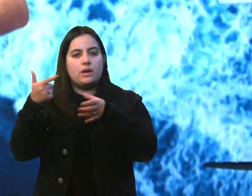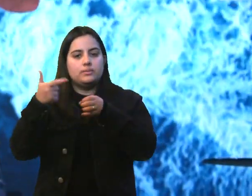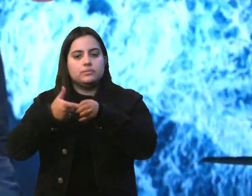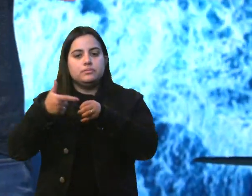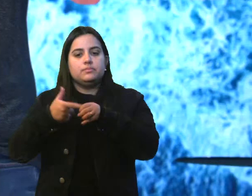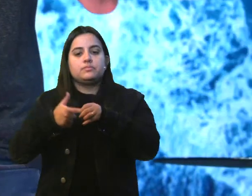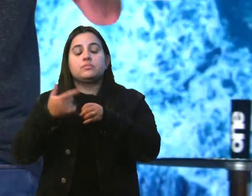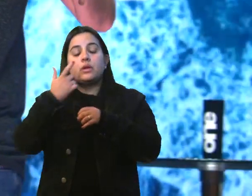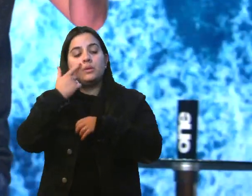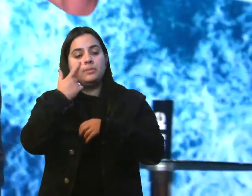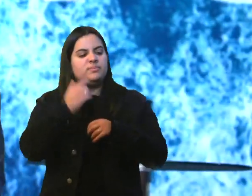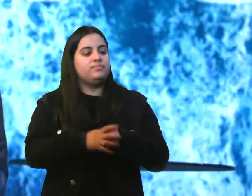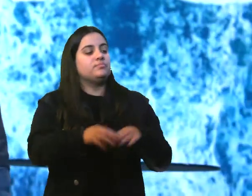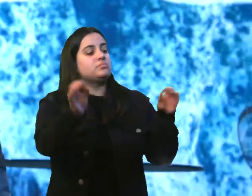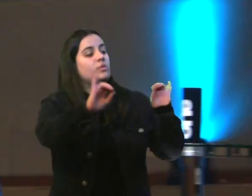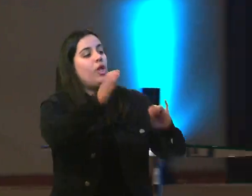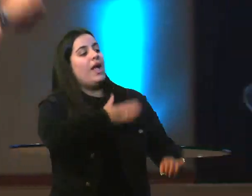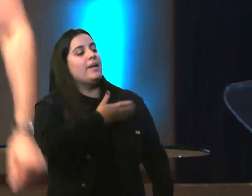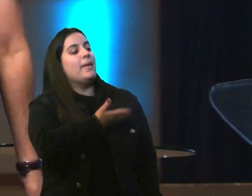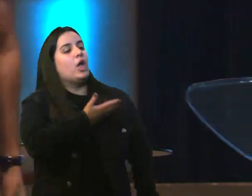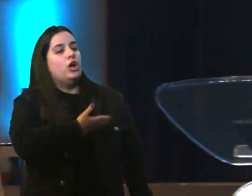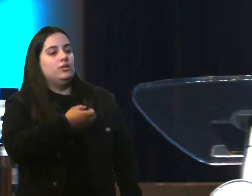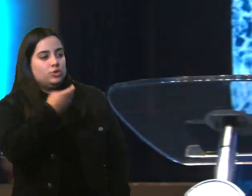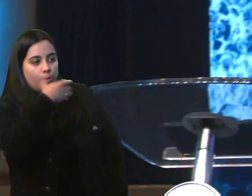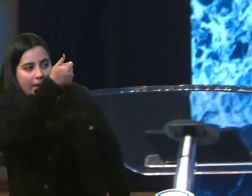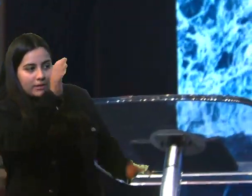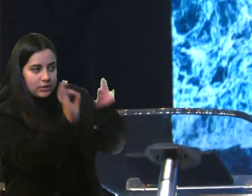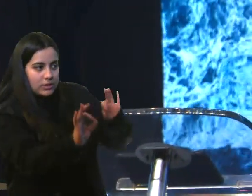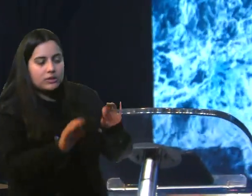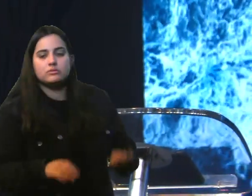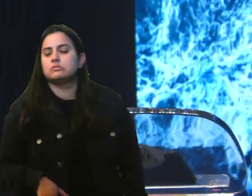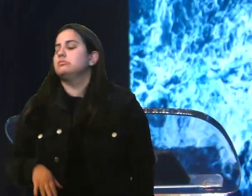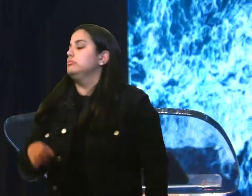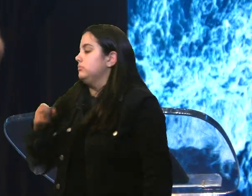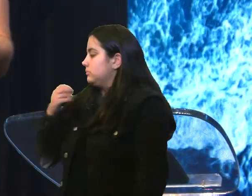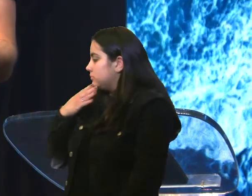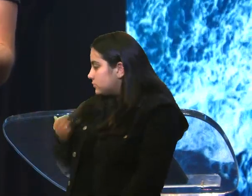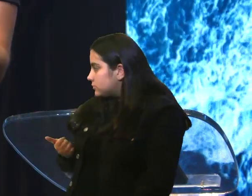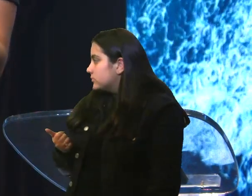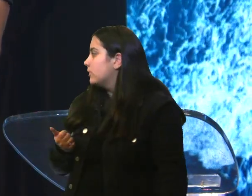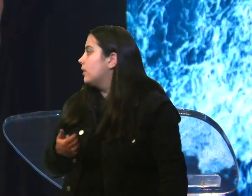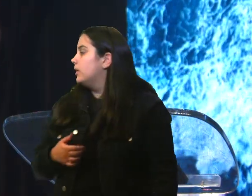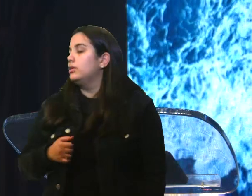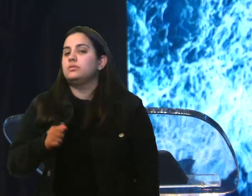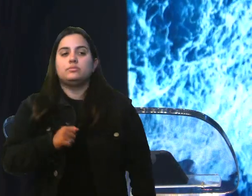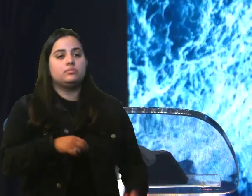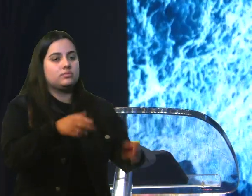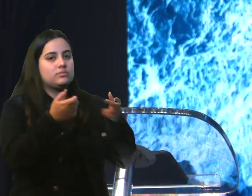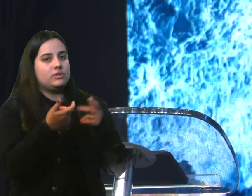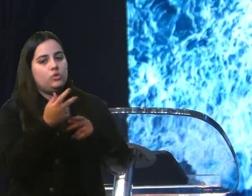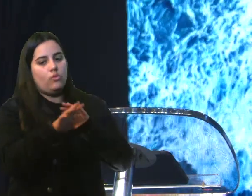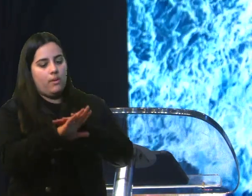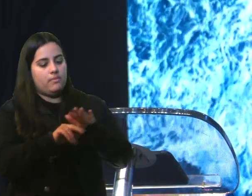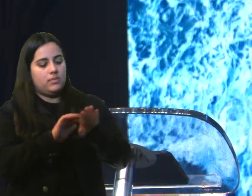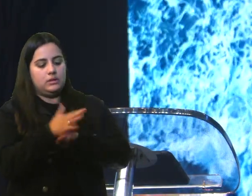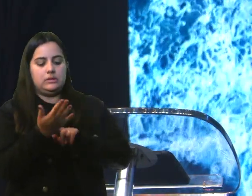Aí você chega pro frentista assim e fala: ô amigo, tudo certo? Ele, tudo bem. Quando você presta atenção, você vê que tua mão está suja.